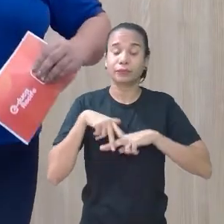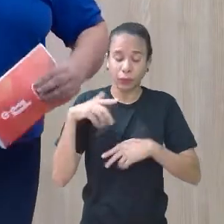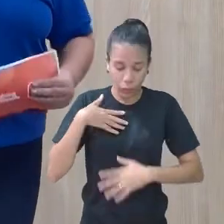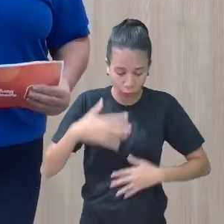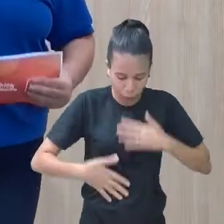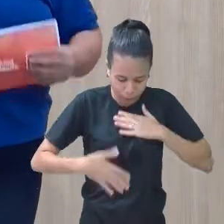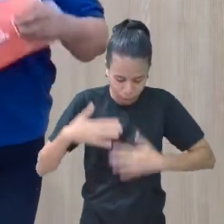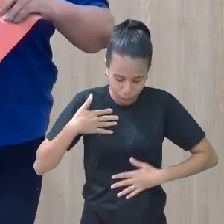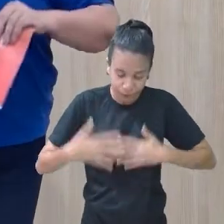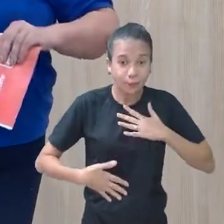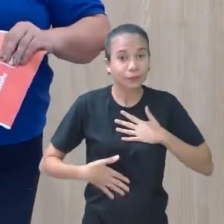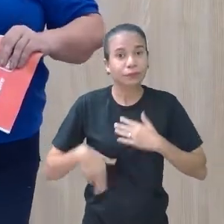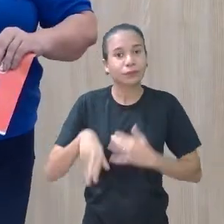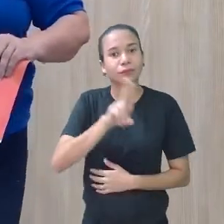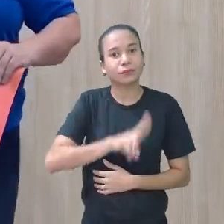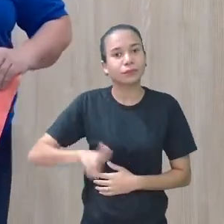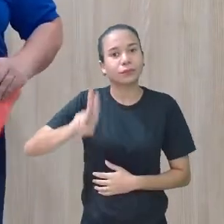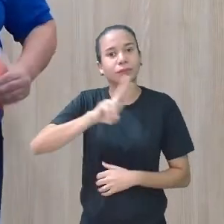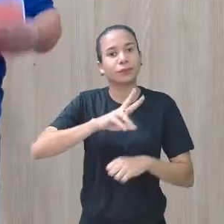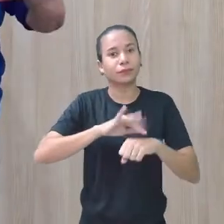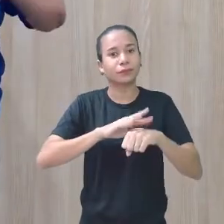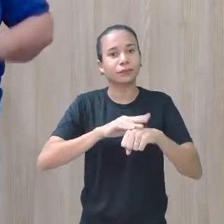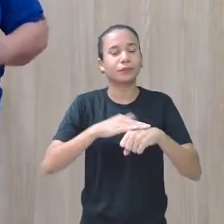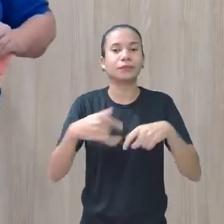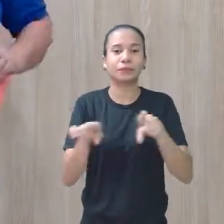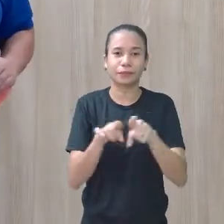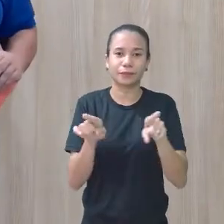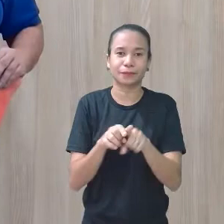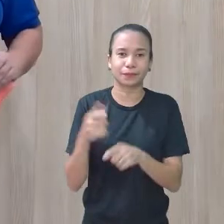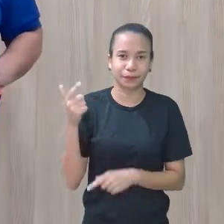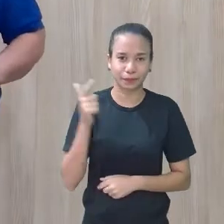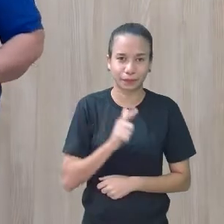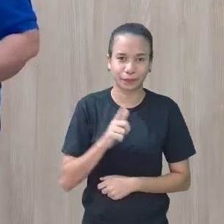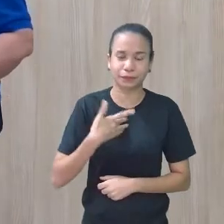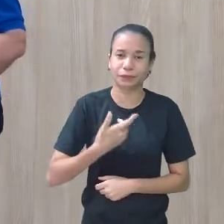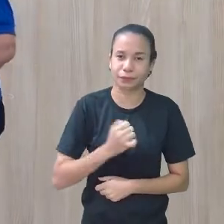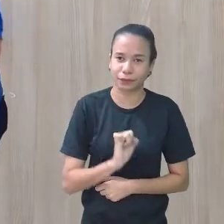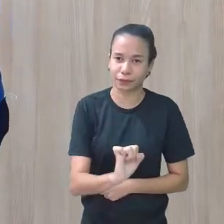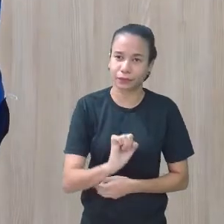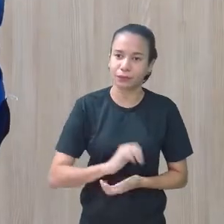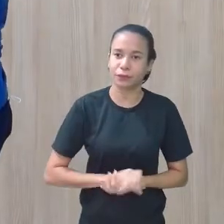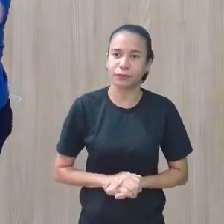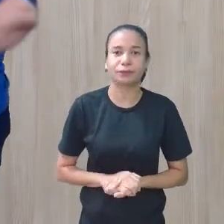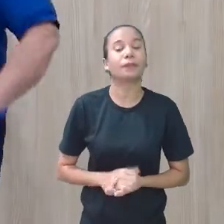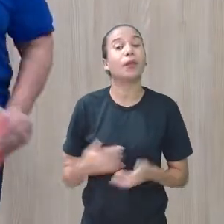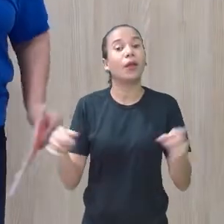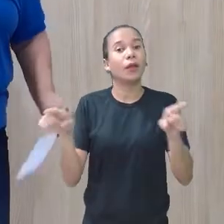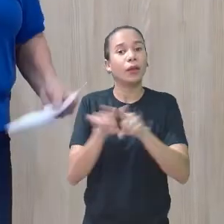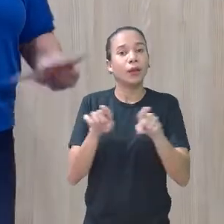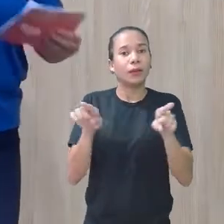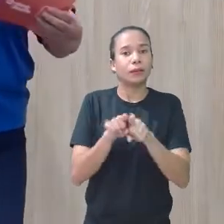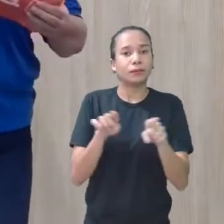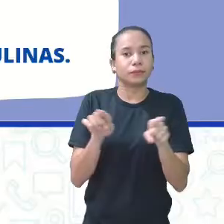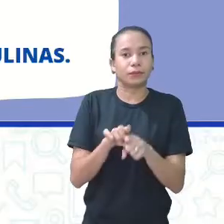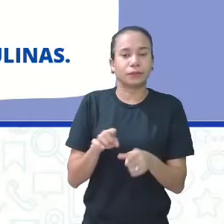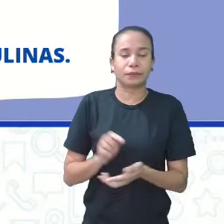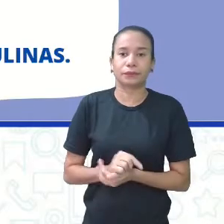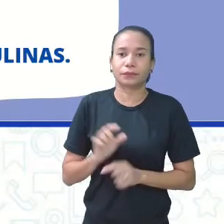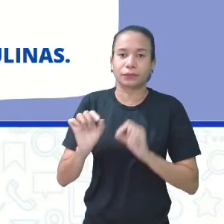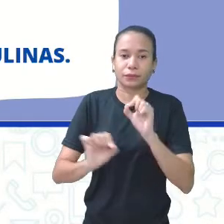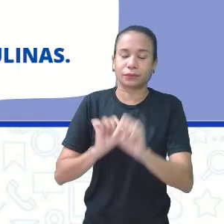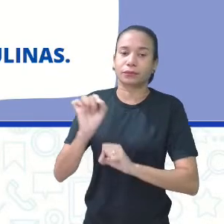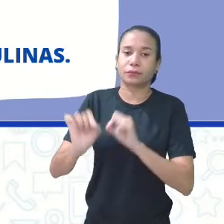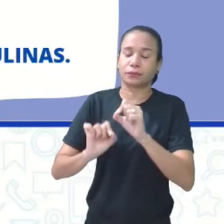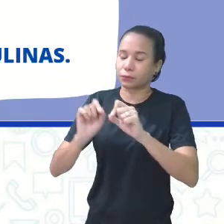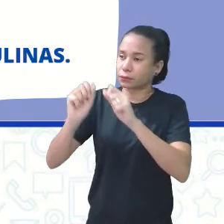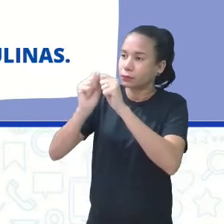se o nosso corpo usasse a doença também para se defender. E aí a questão do artificial.